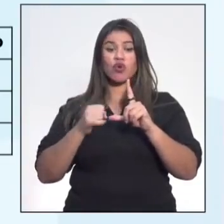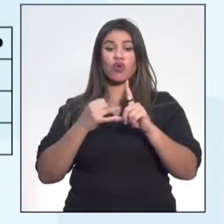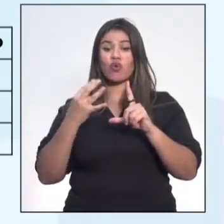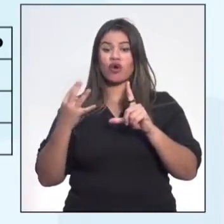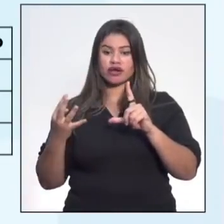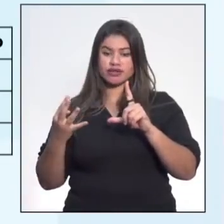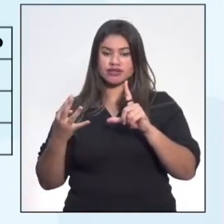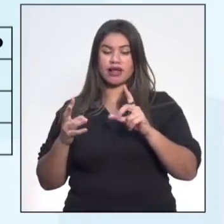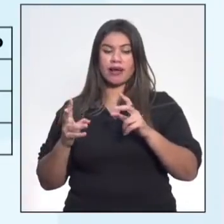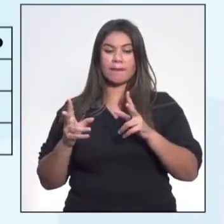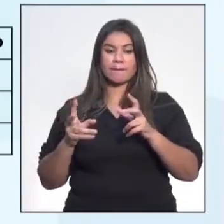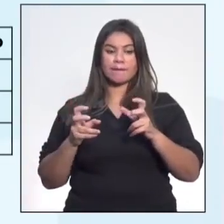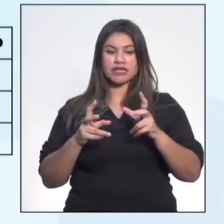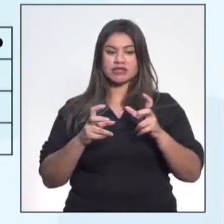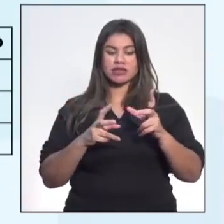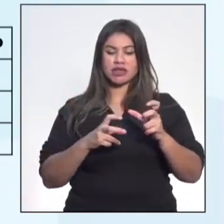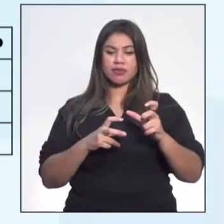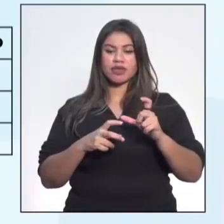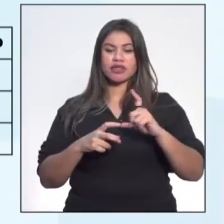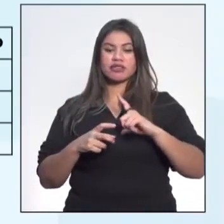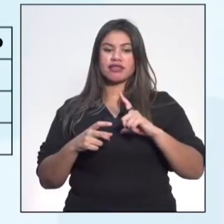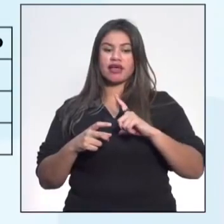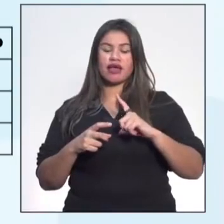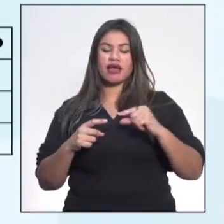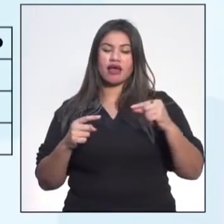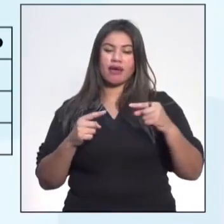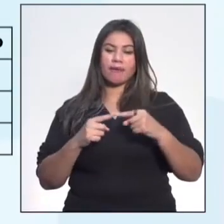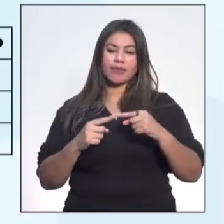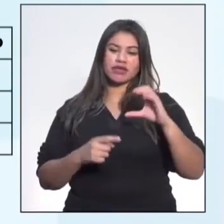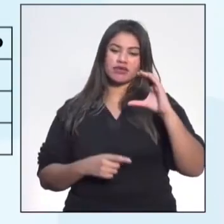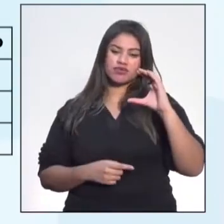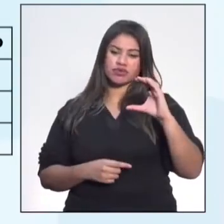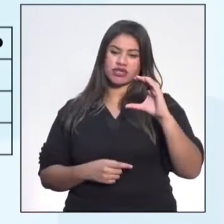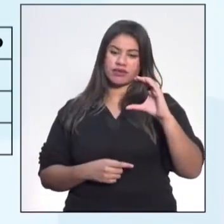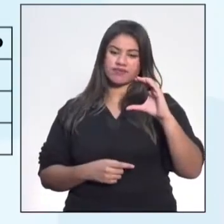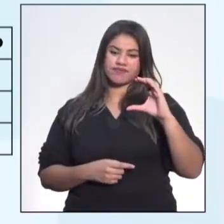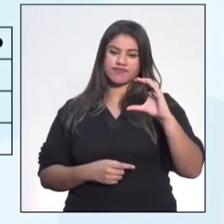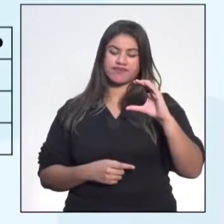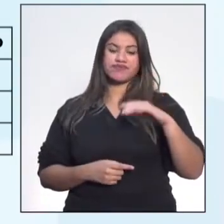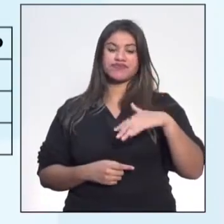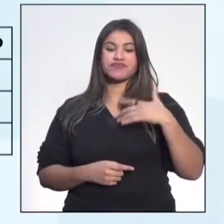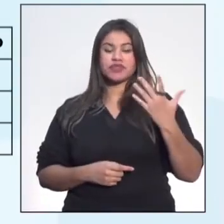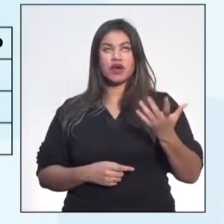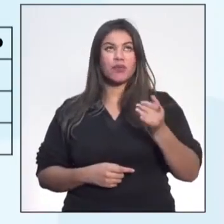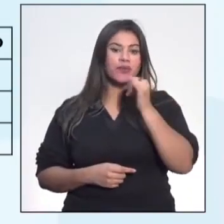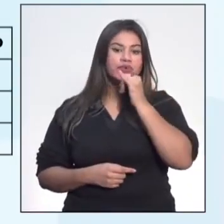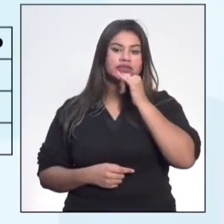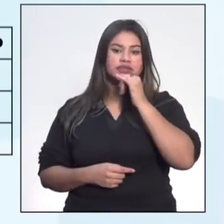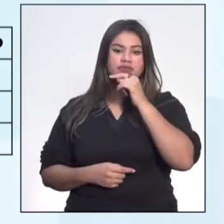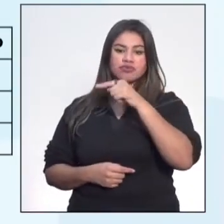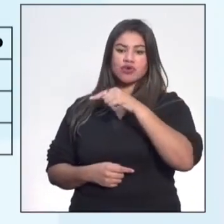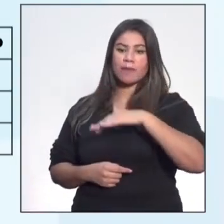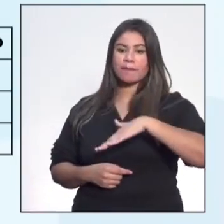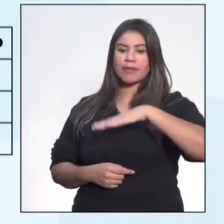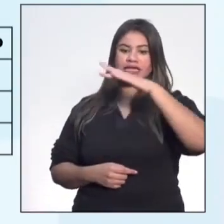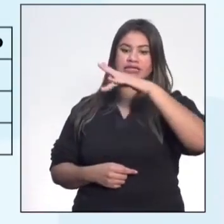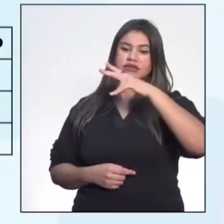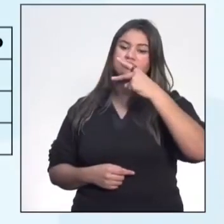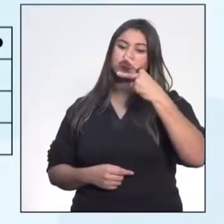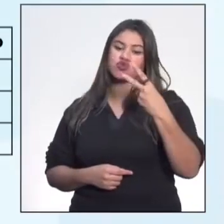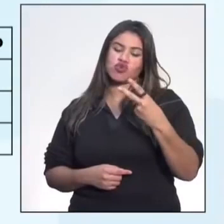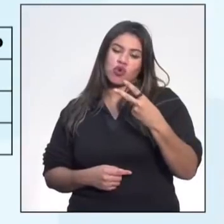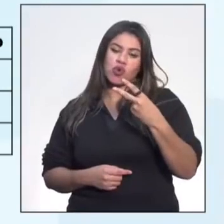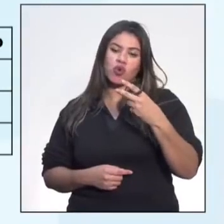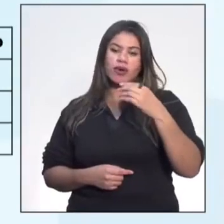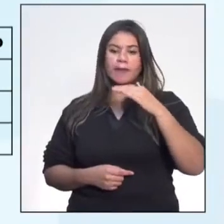quero que vocês percebam se isso tem alguma coisa a ver com o C. Então, você vai escrever aqui assim, por exemplo, para cima 2 unidades,